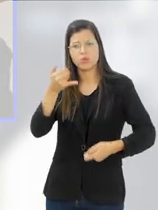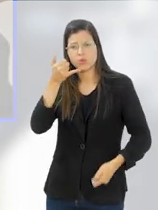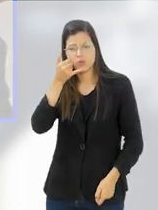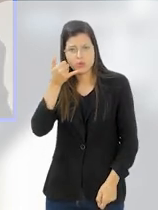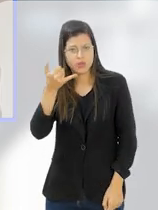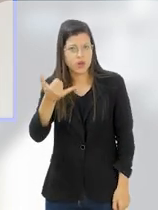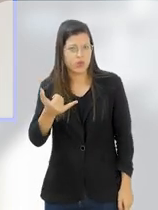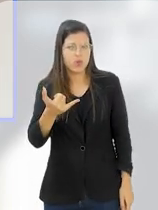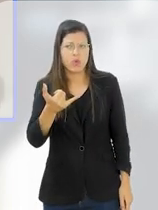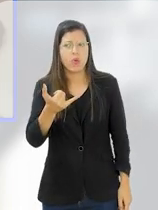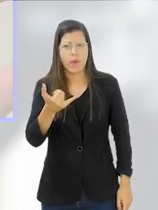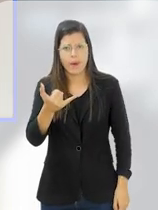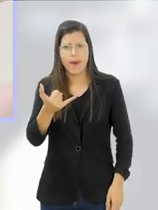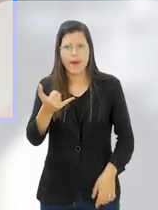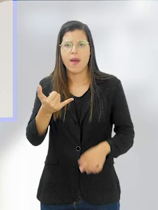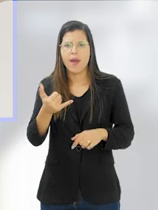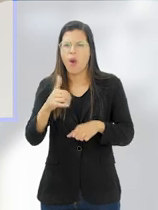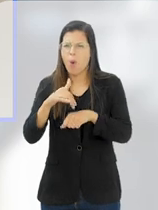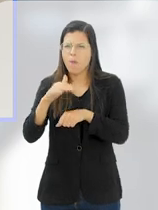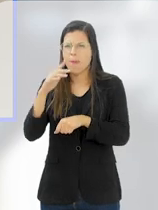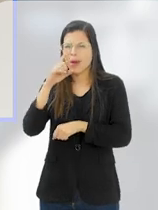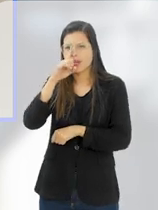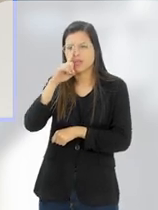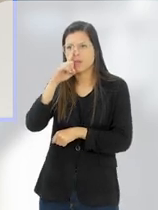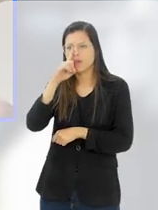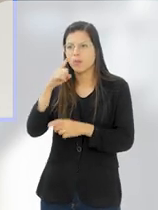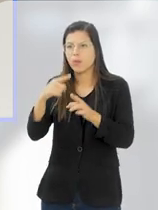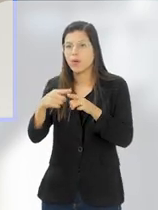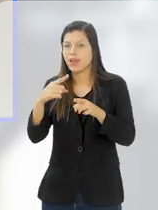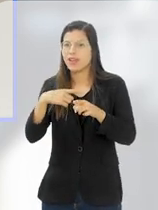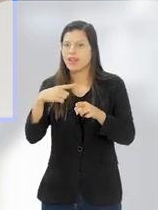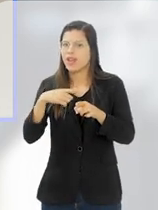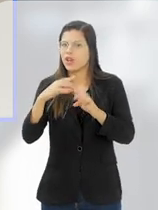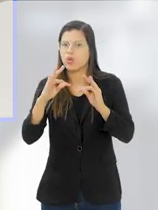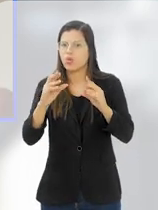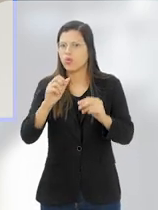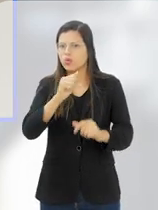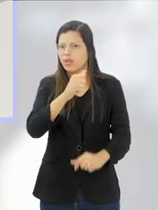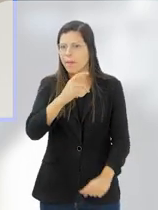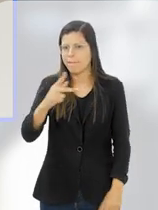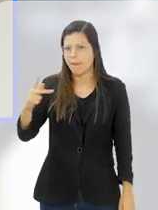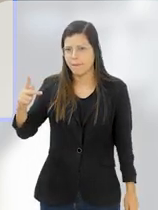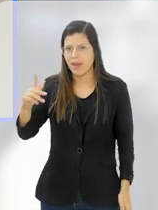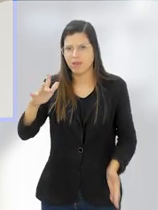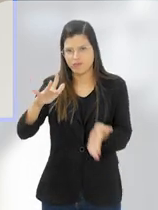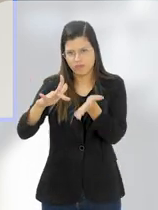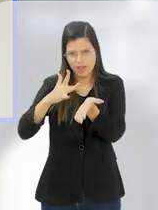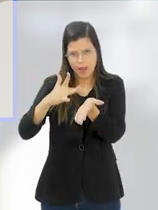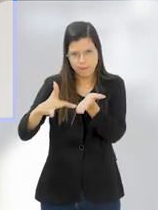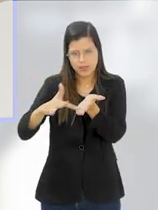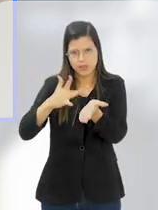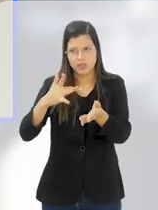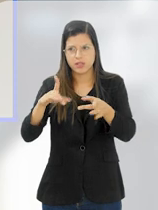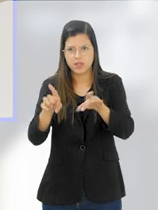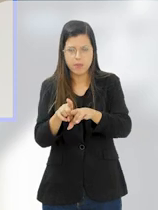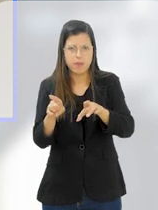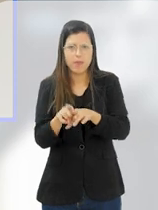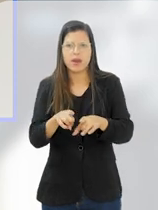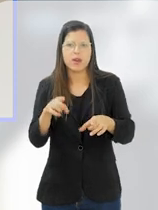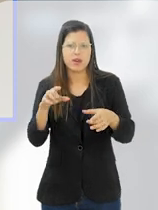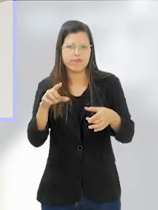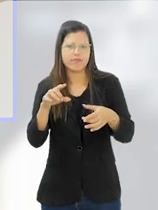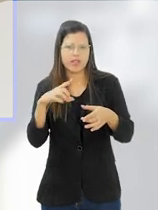celulares, especialmente que é o aparelho mais perigoso, porque ele tem todos os aplicativos perigosos, tablets também, né? Tablets